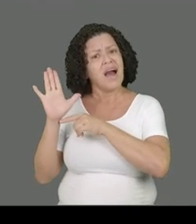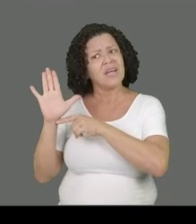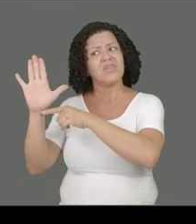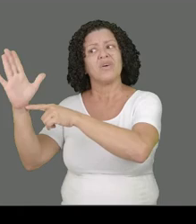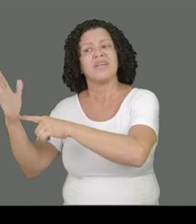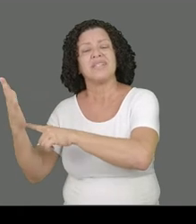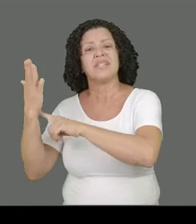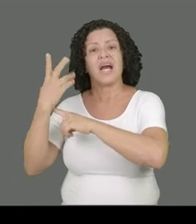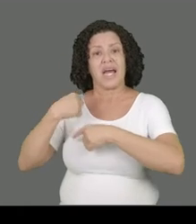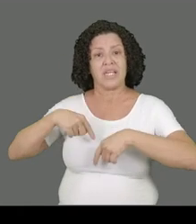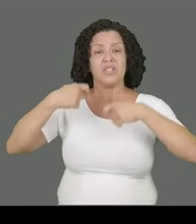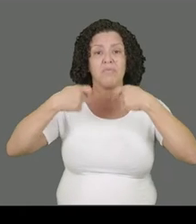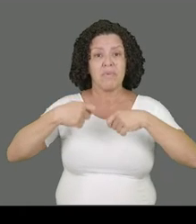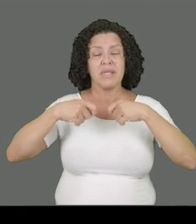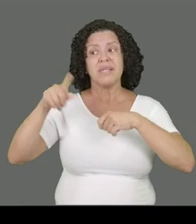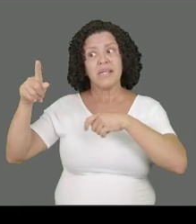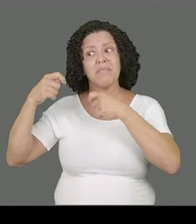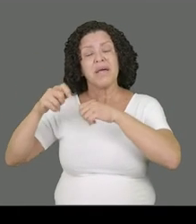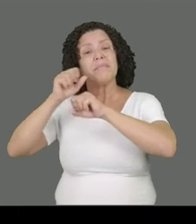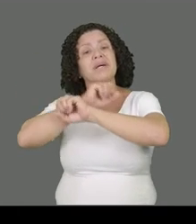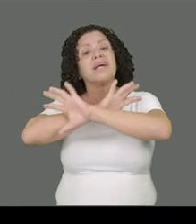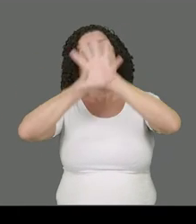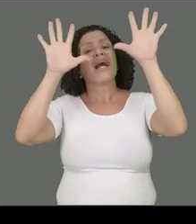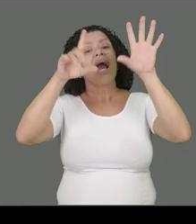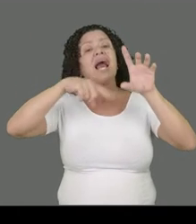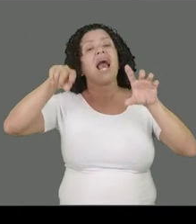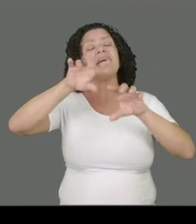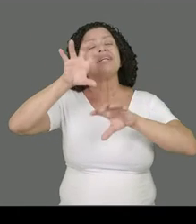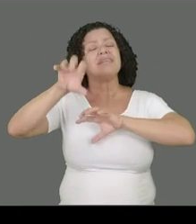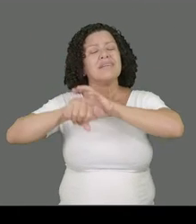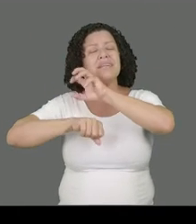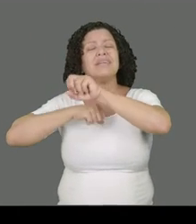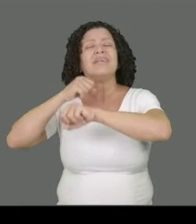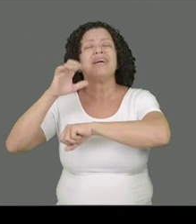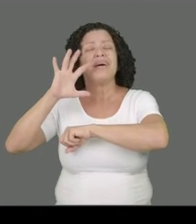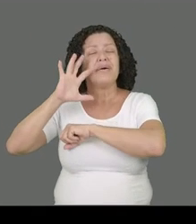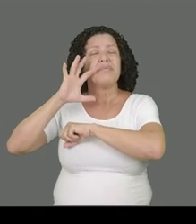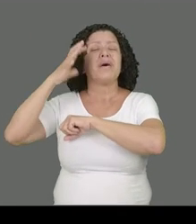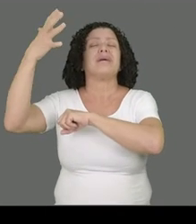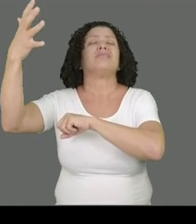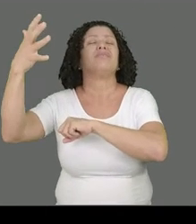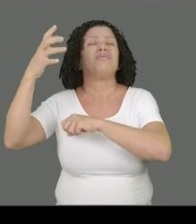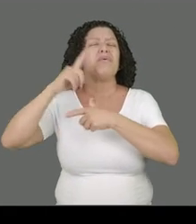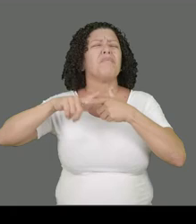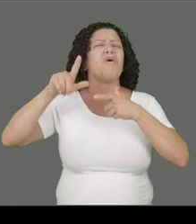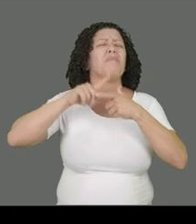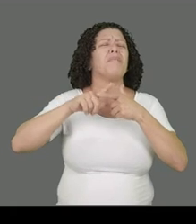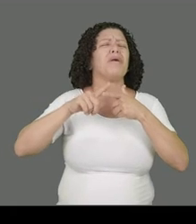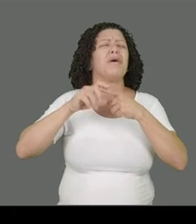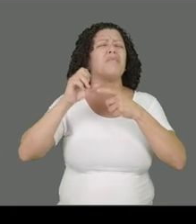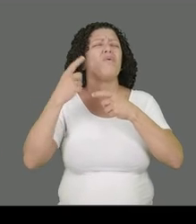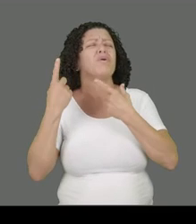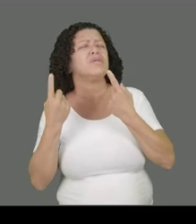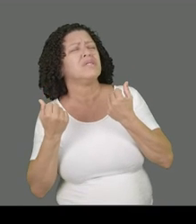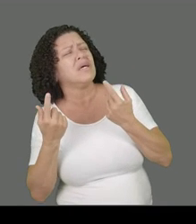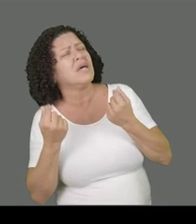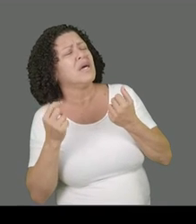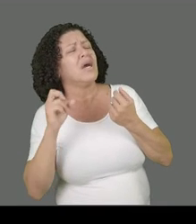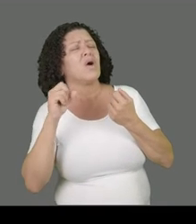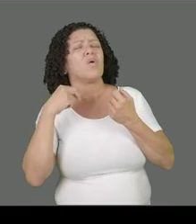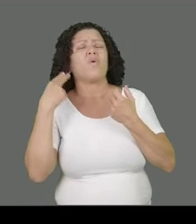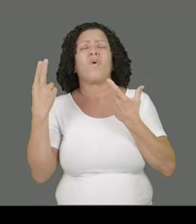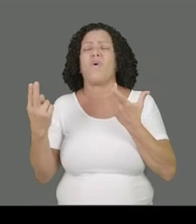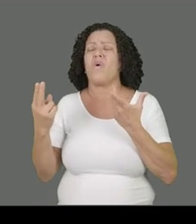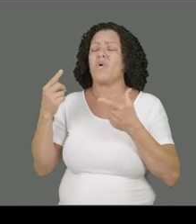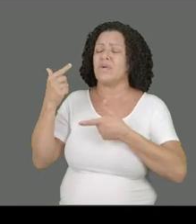com que a ajuda que a gente necessita, esse esclarecimento que a gente busca, a solução para aquela questão financeira,